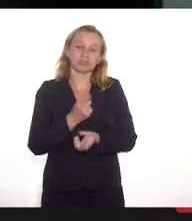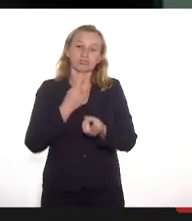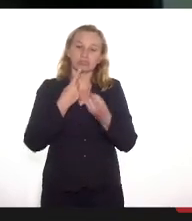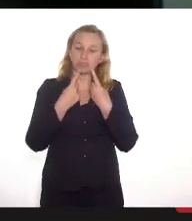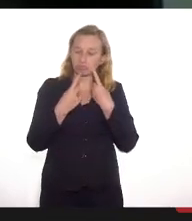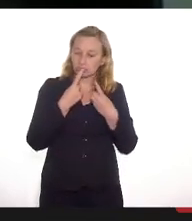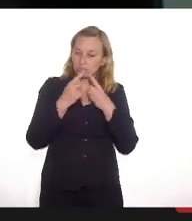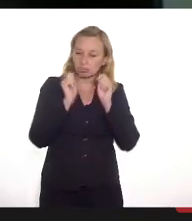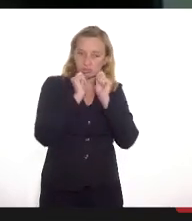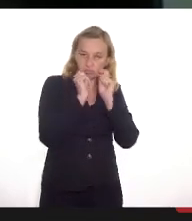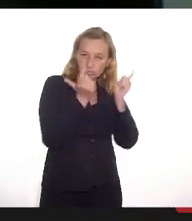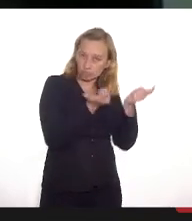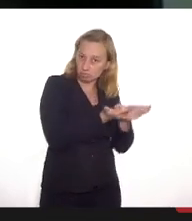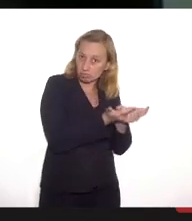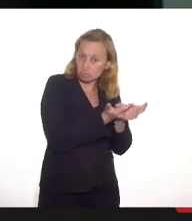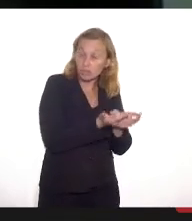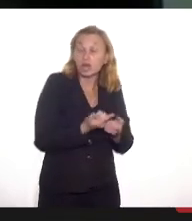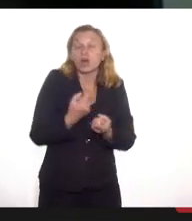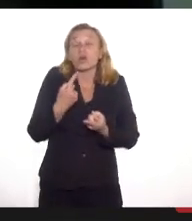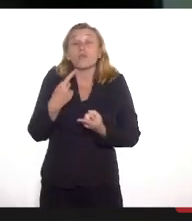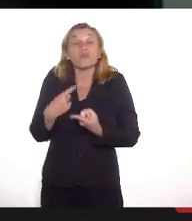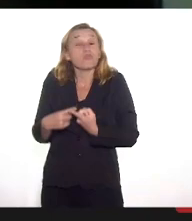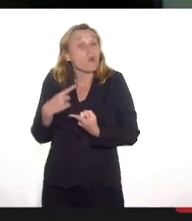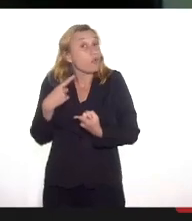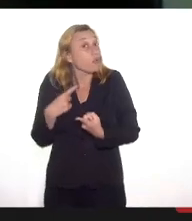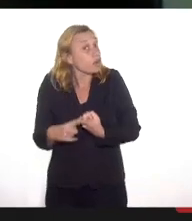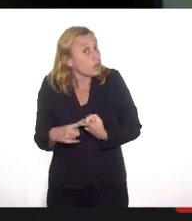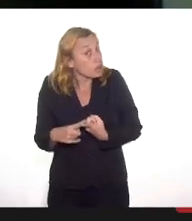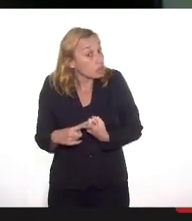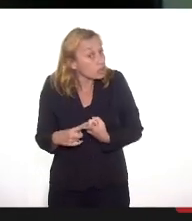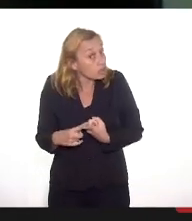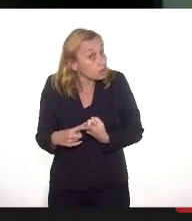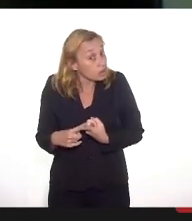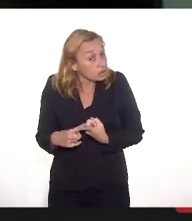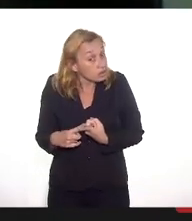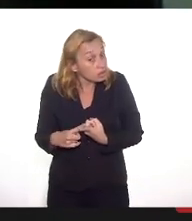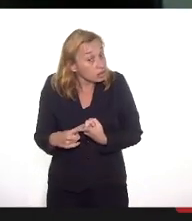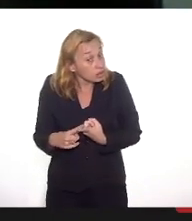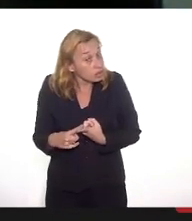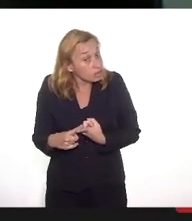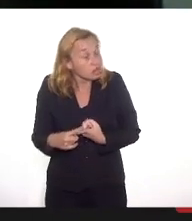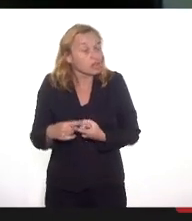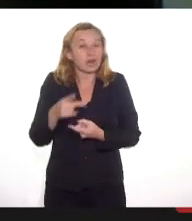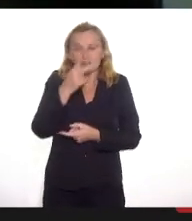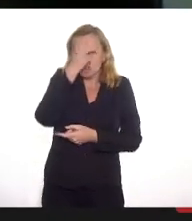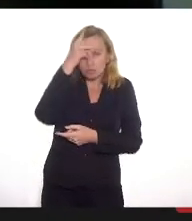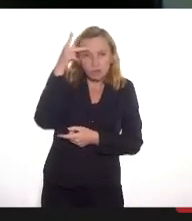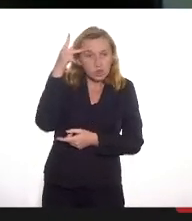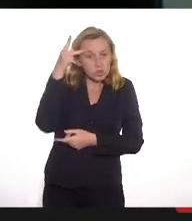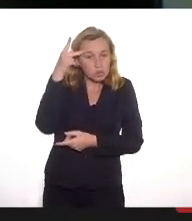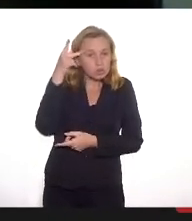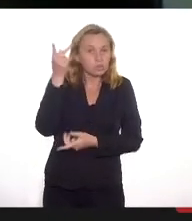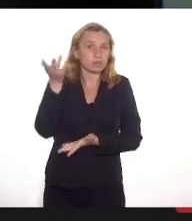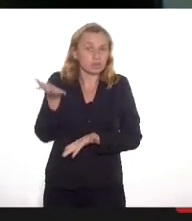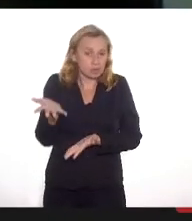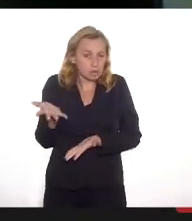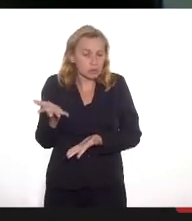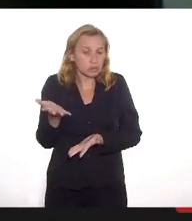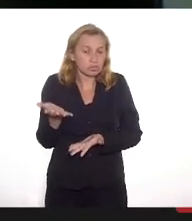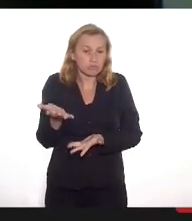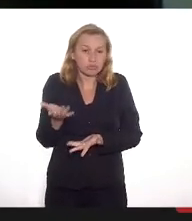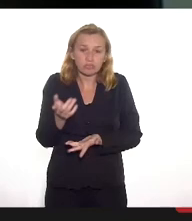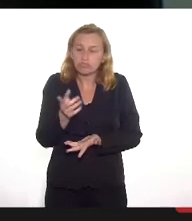debate no legislativo é porque de alguma maneira na as pessoas é